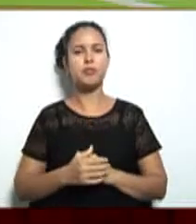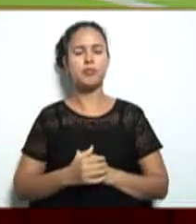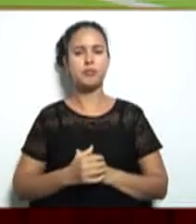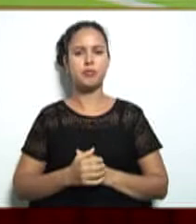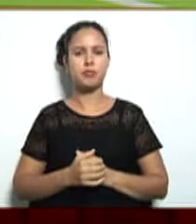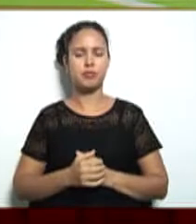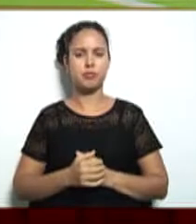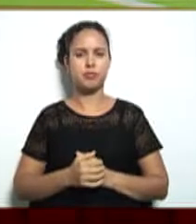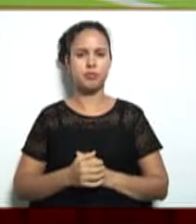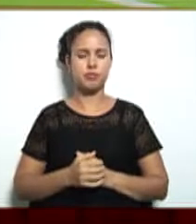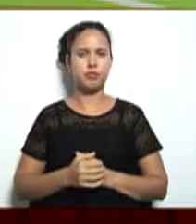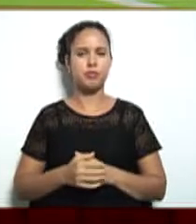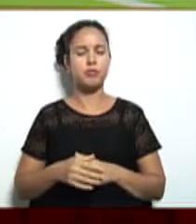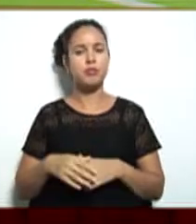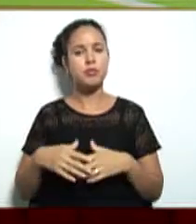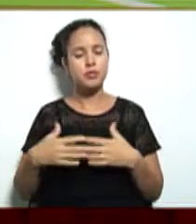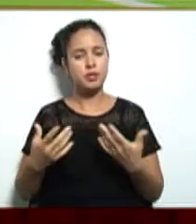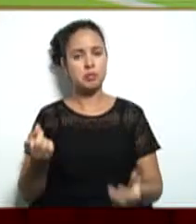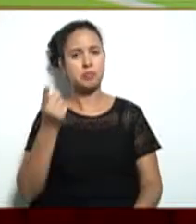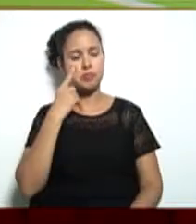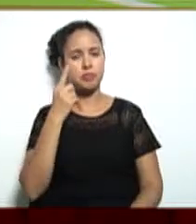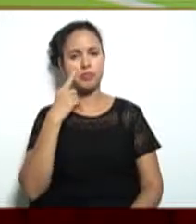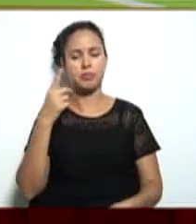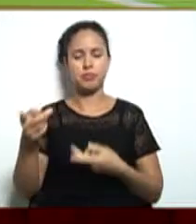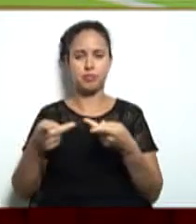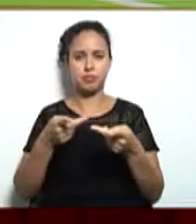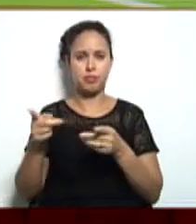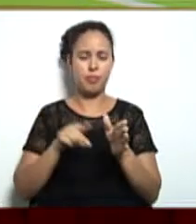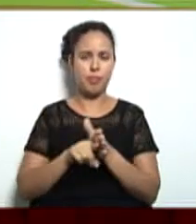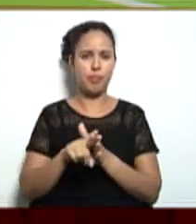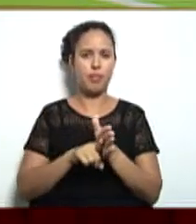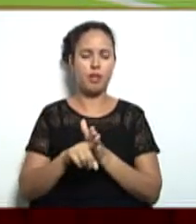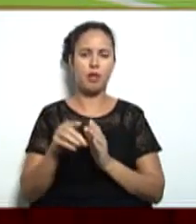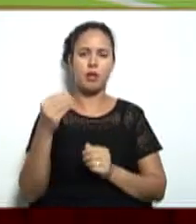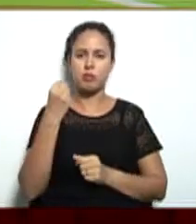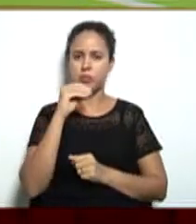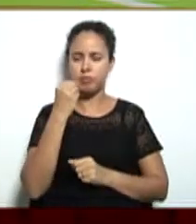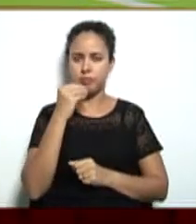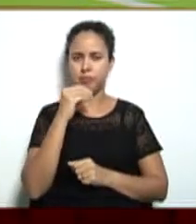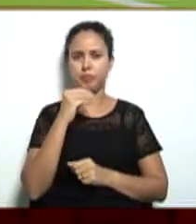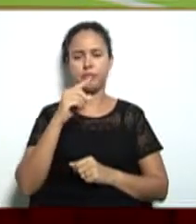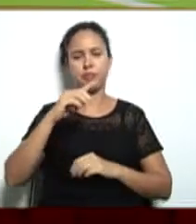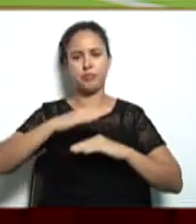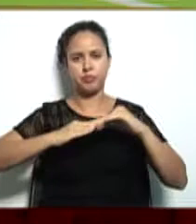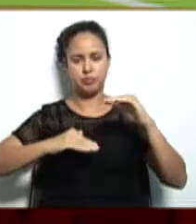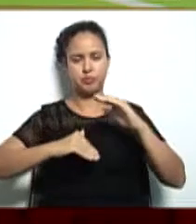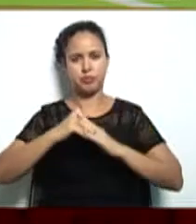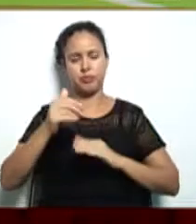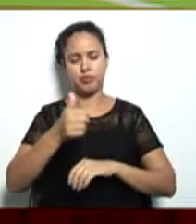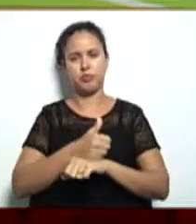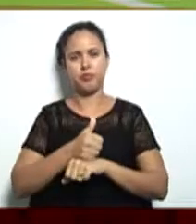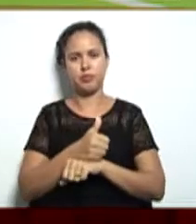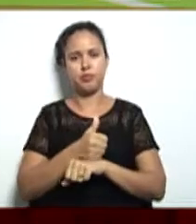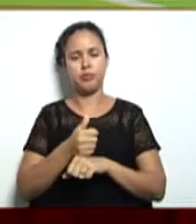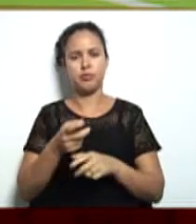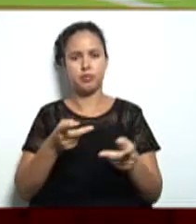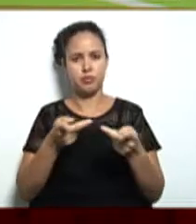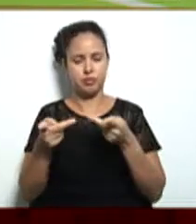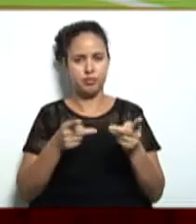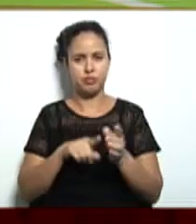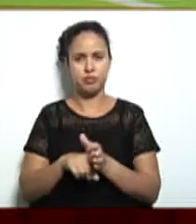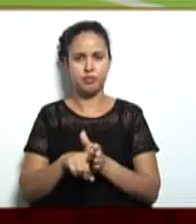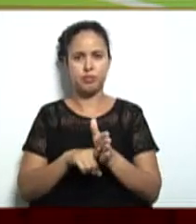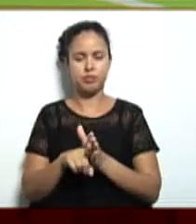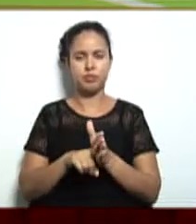Então, vocês viram aí um projeto de pesquisa que foi aproveitado como prática profissional. O projeto de pesquisa, nós estamos